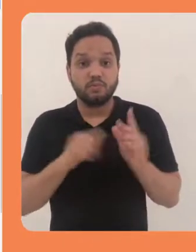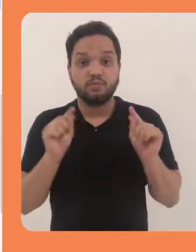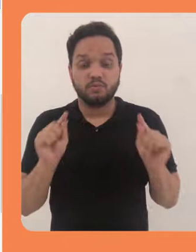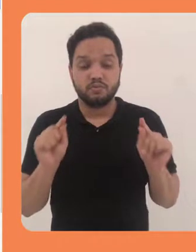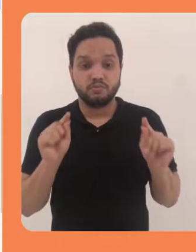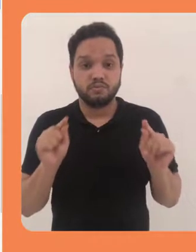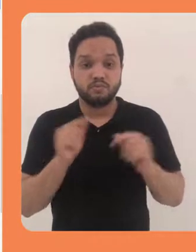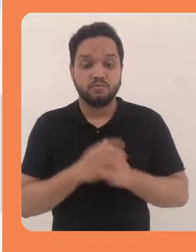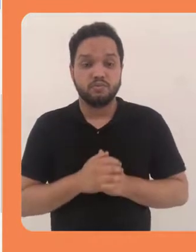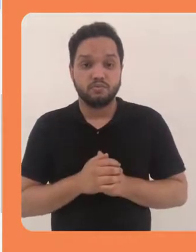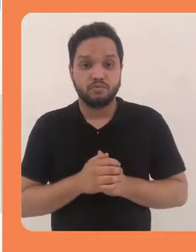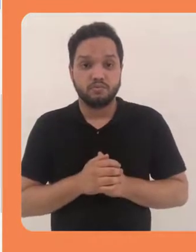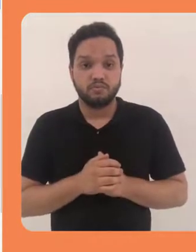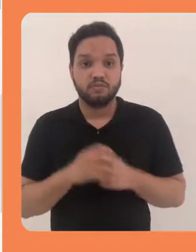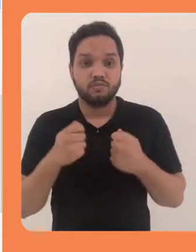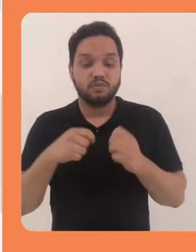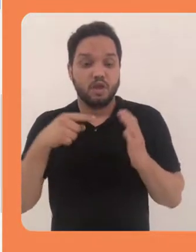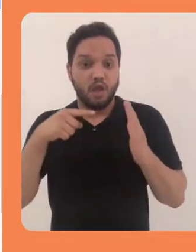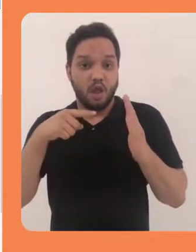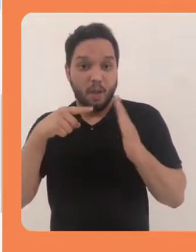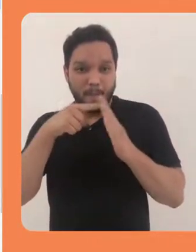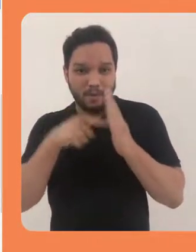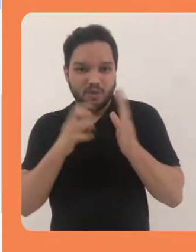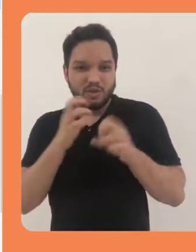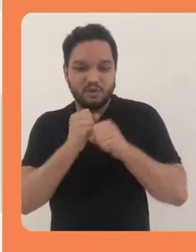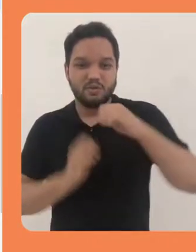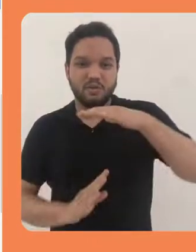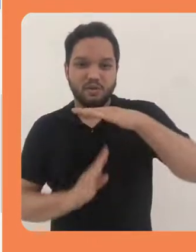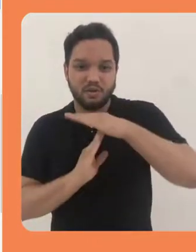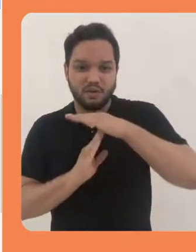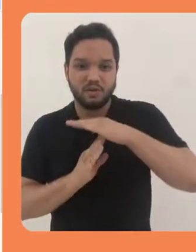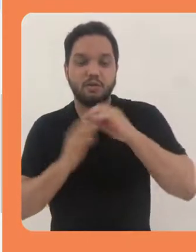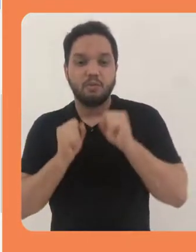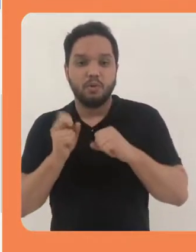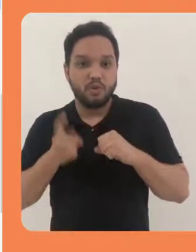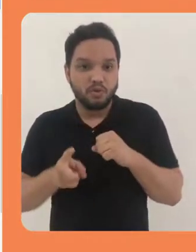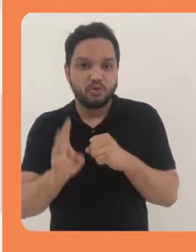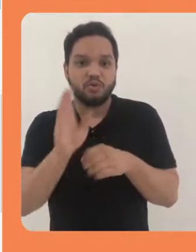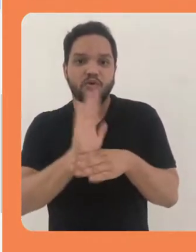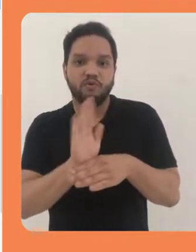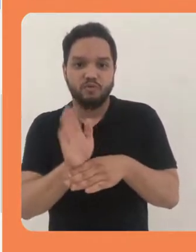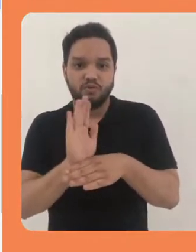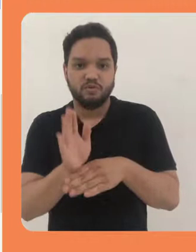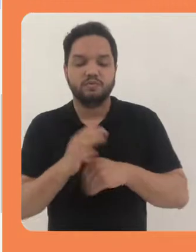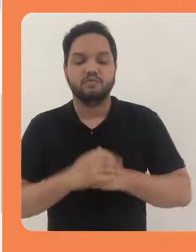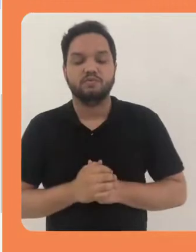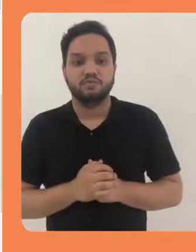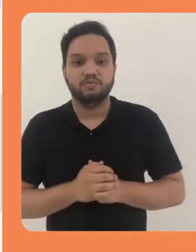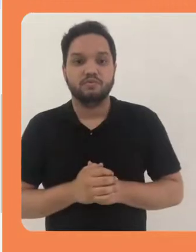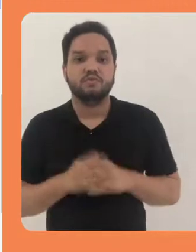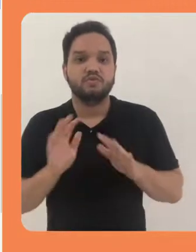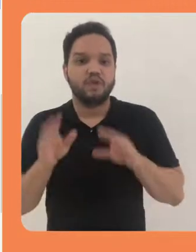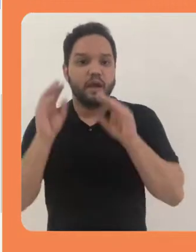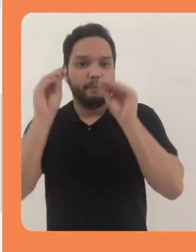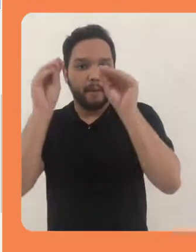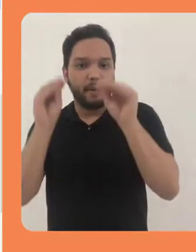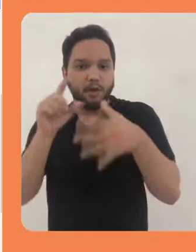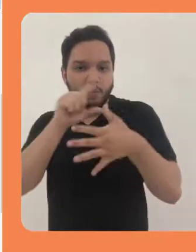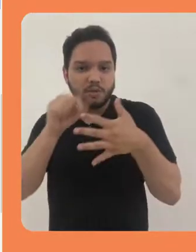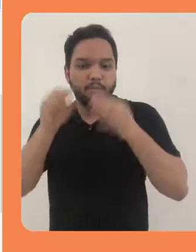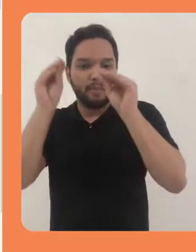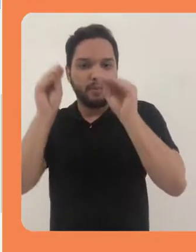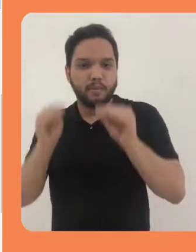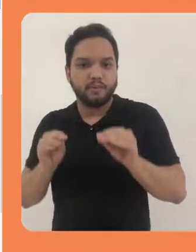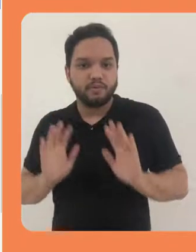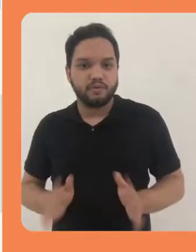e não por último se requer a pontuação máxima para que ele possa prosseguir com